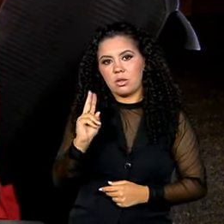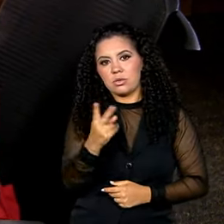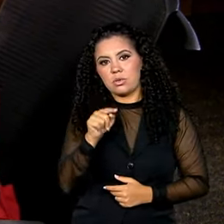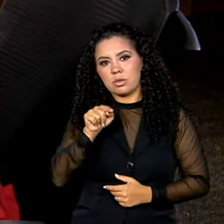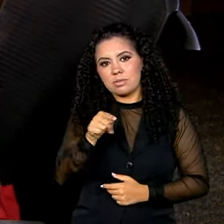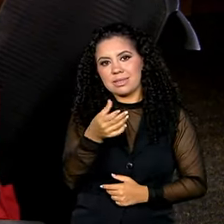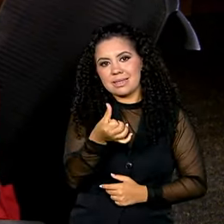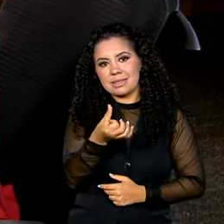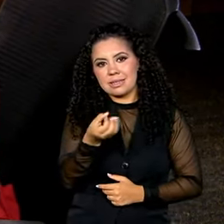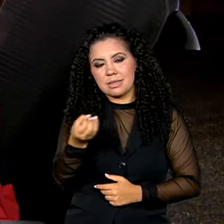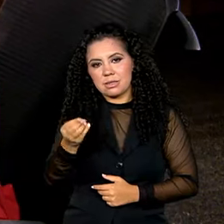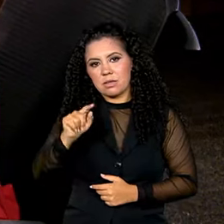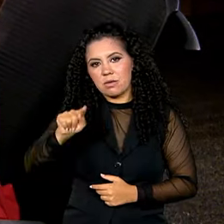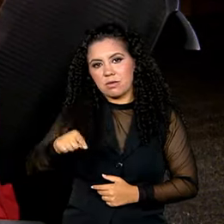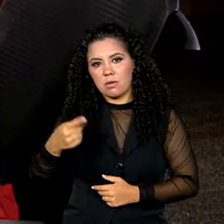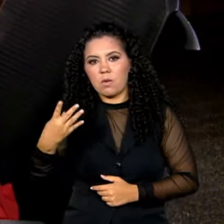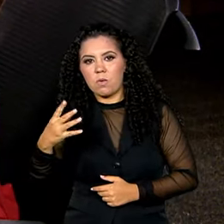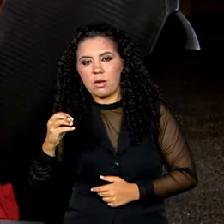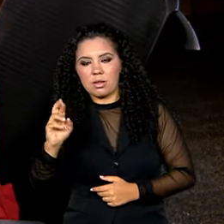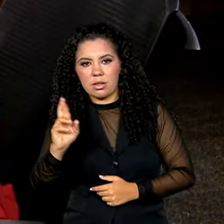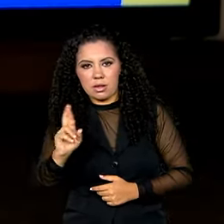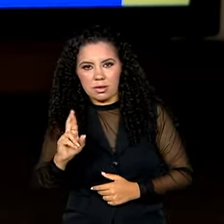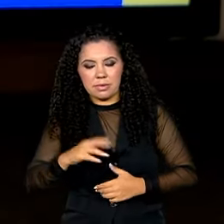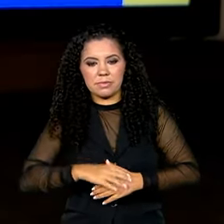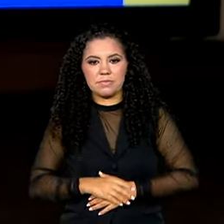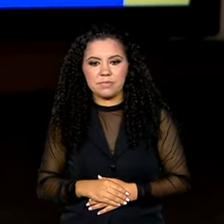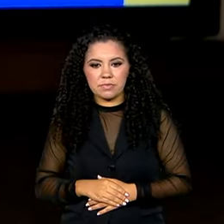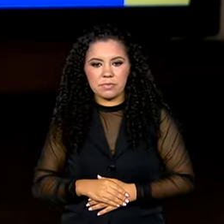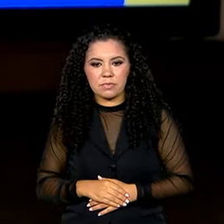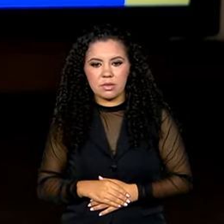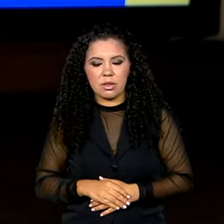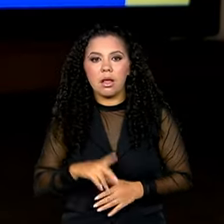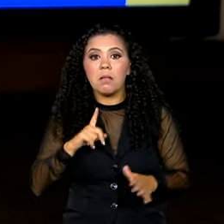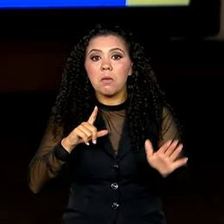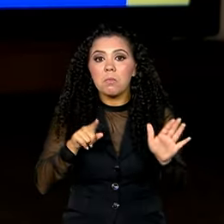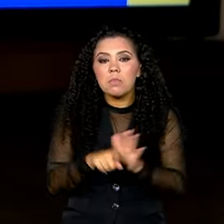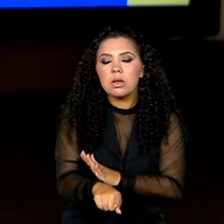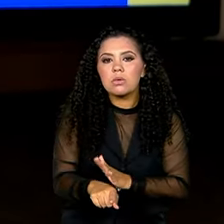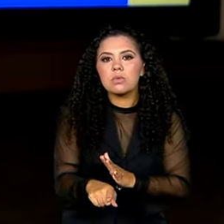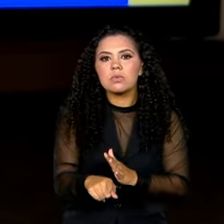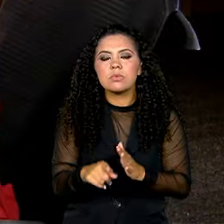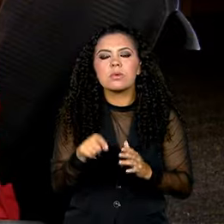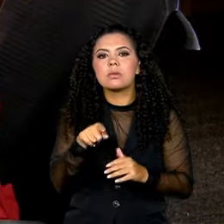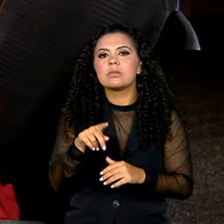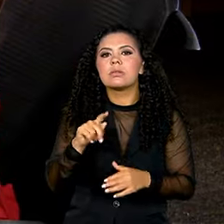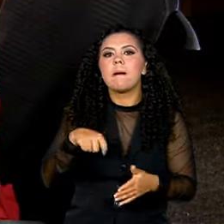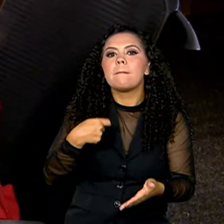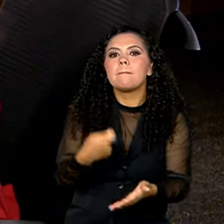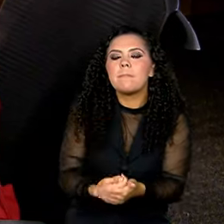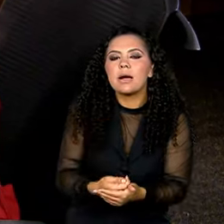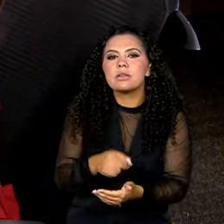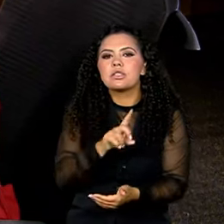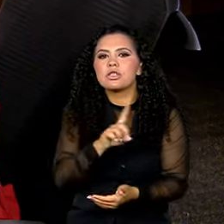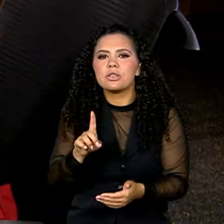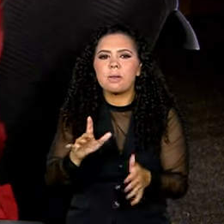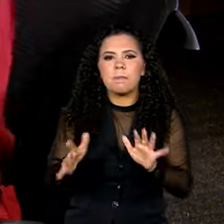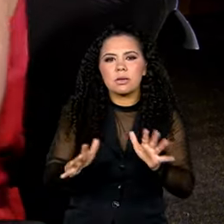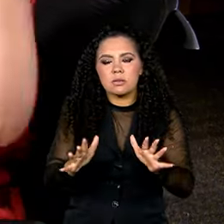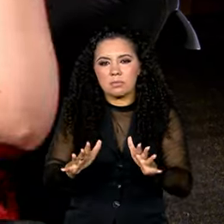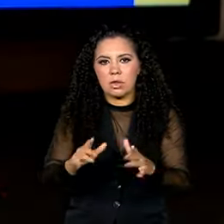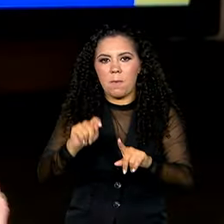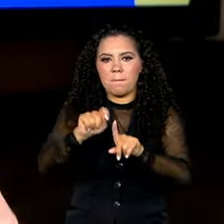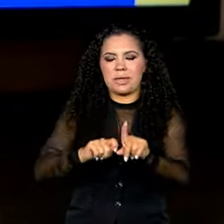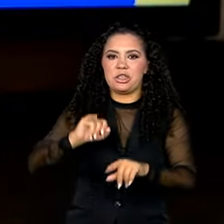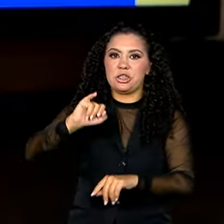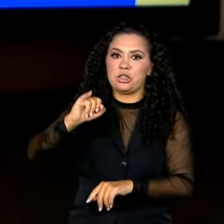2.640 em uma única vez. E isso deve acontecer, esse pagamento deve acontecer em janeiro? Nós estamos trabalhando para que ocorra no máximo no começo de janeiro.